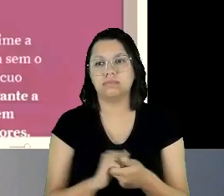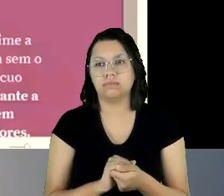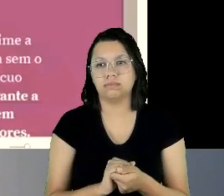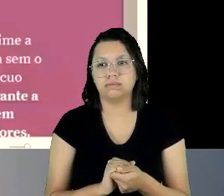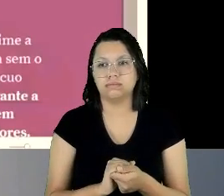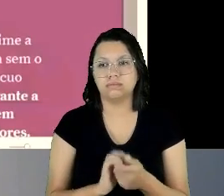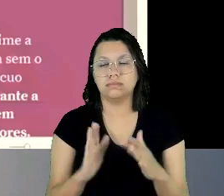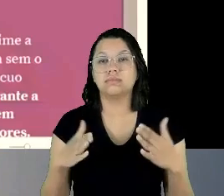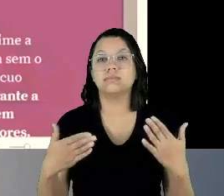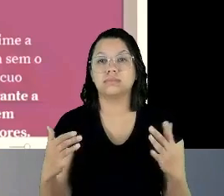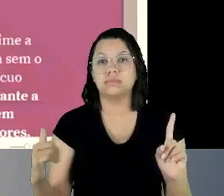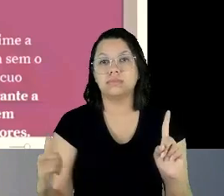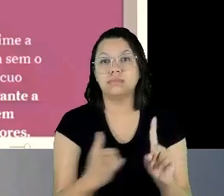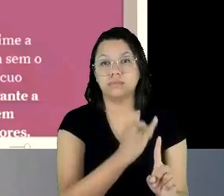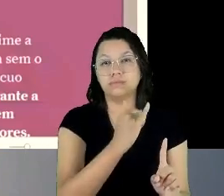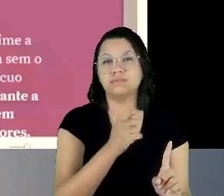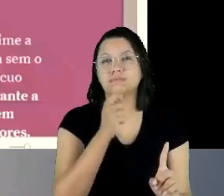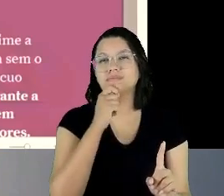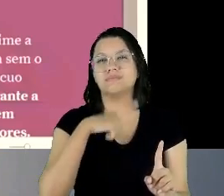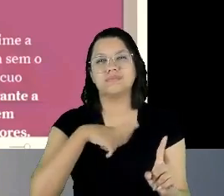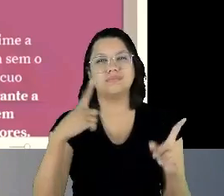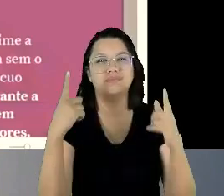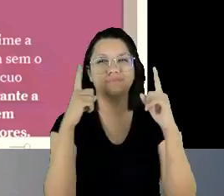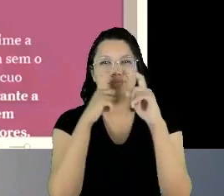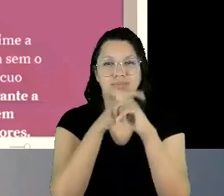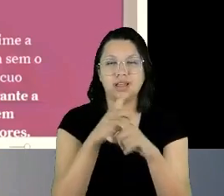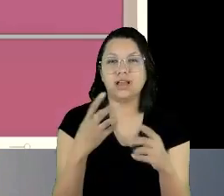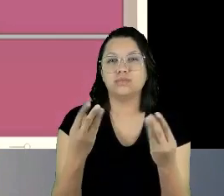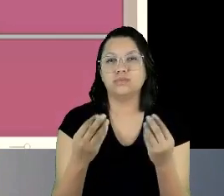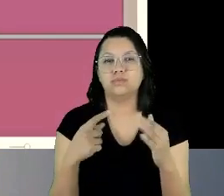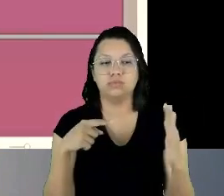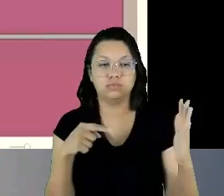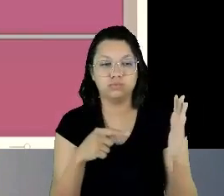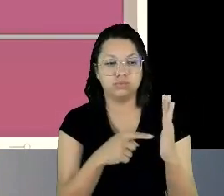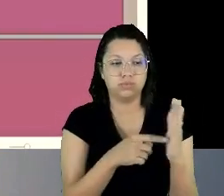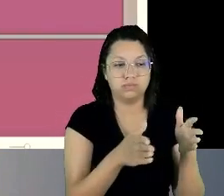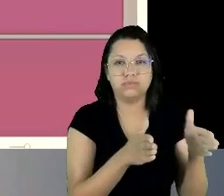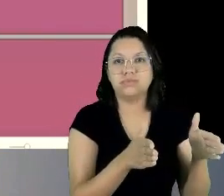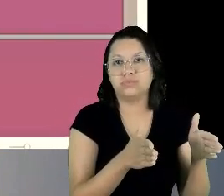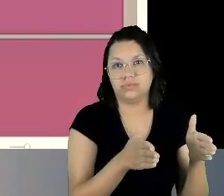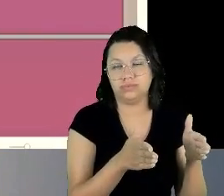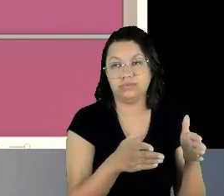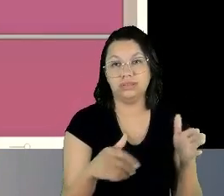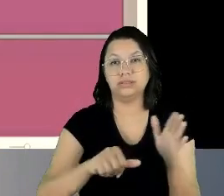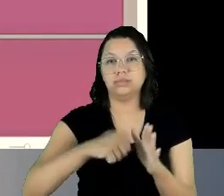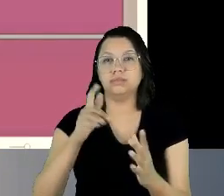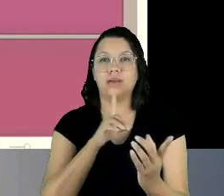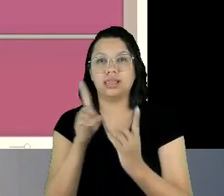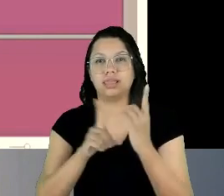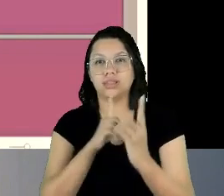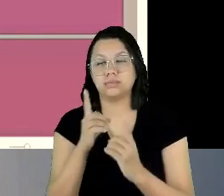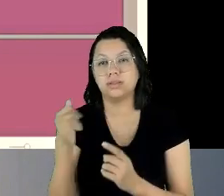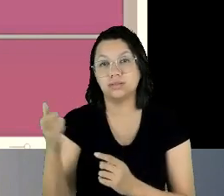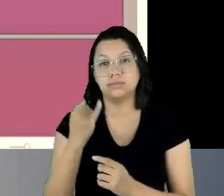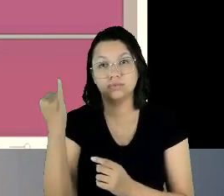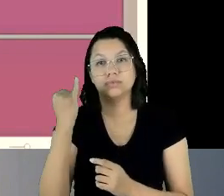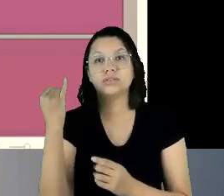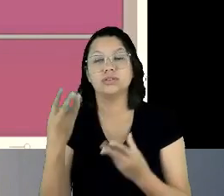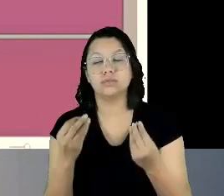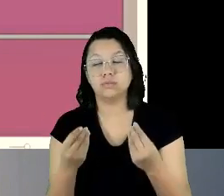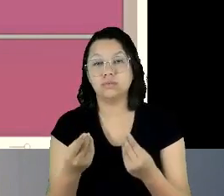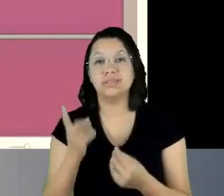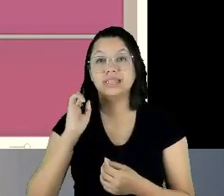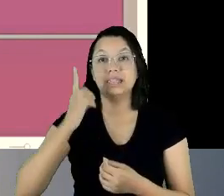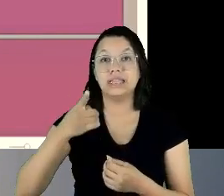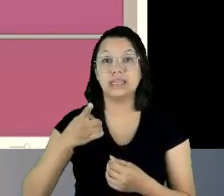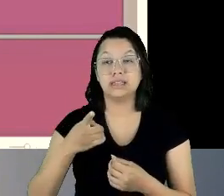Enfim, então, a vítima ainda enfrenta muitas dificuldades no momento da denúncia. Esse primeiro atendimento é importantíssimo e ele